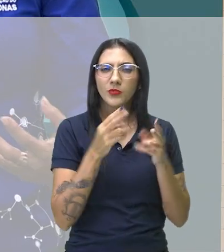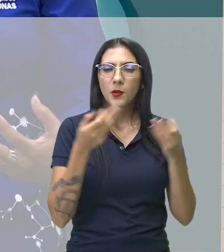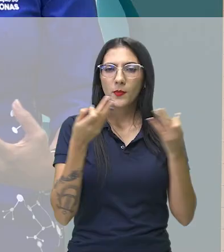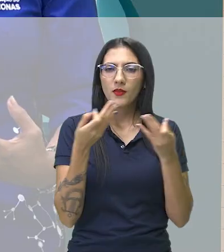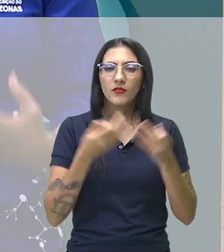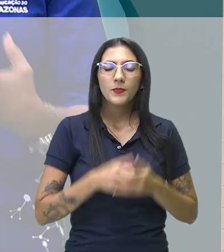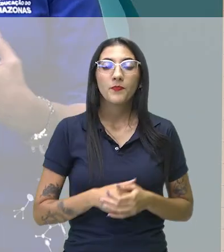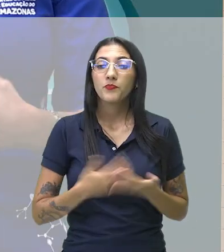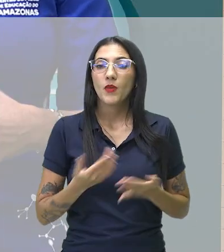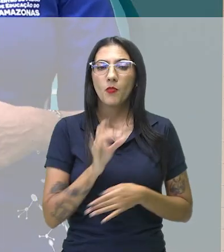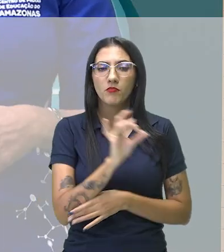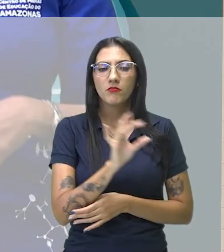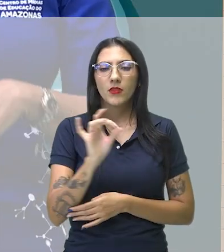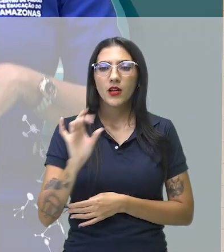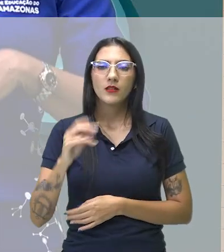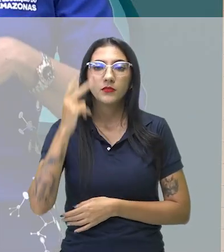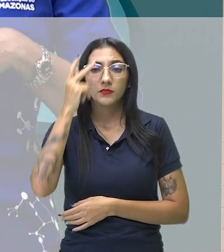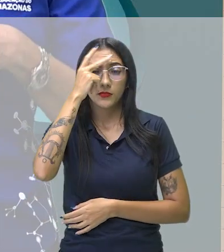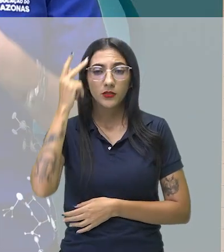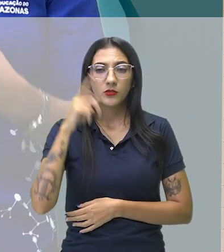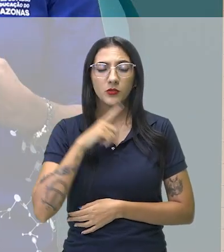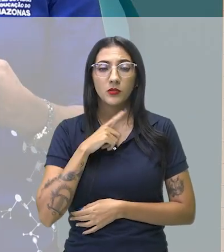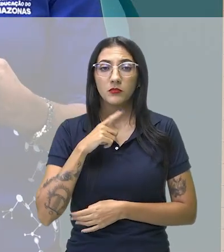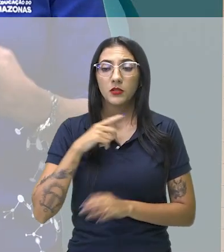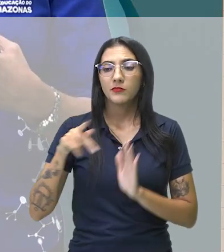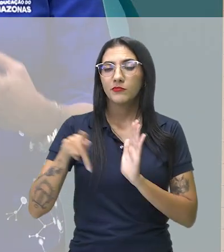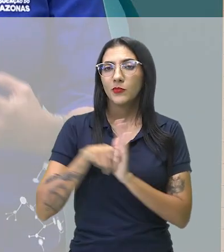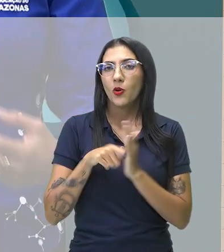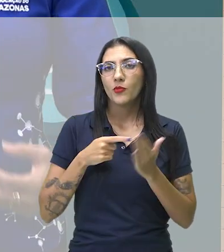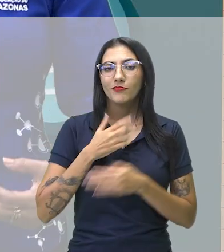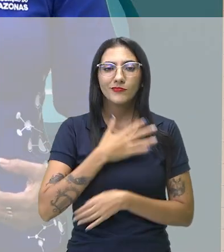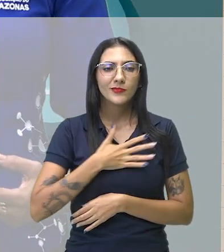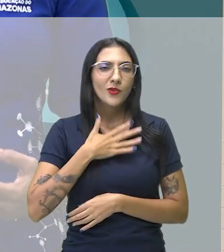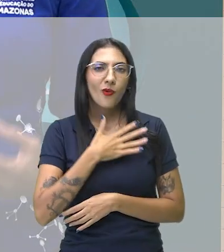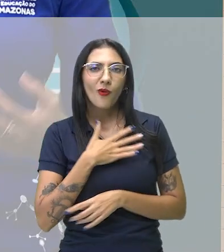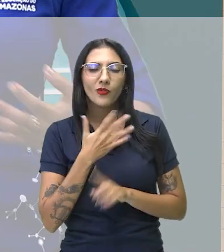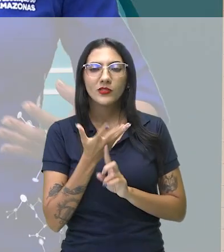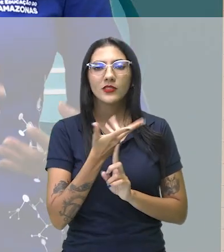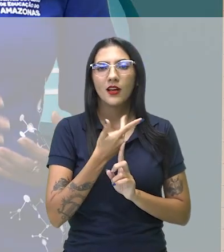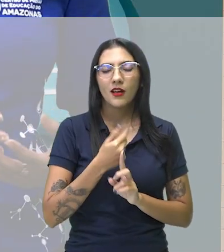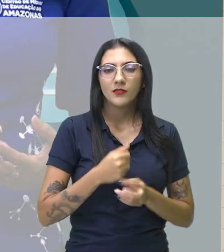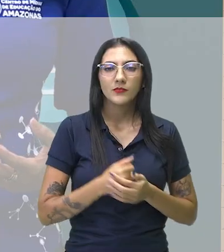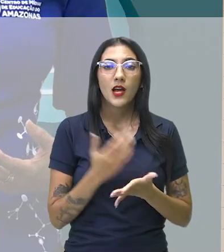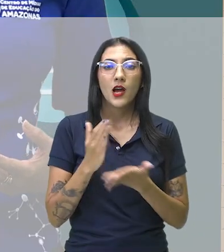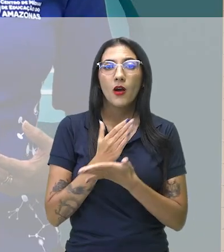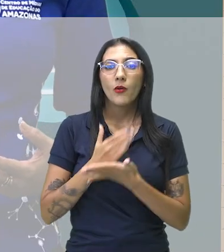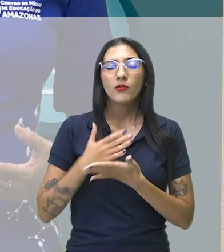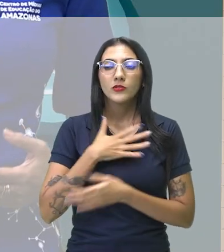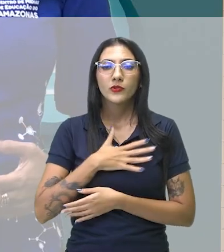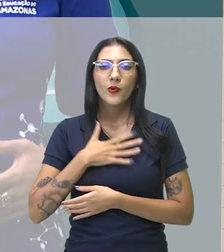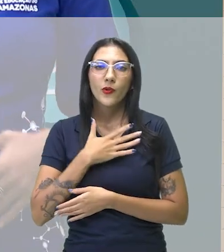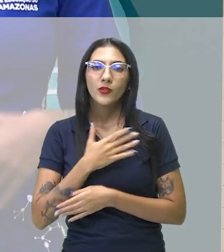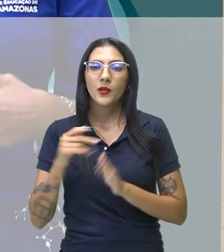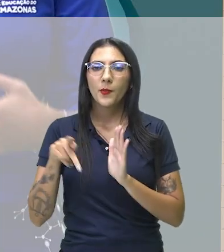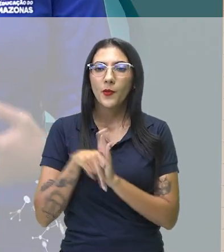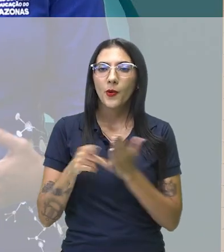esteticamente. Então, cada pessoa tem um estilo de arte que gosta mais. Alguns gostam da